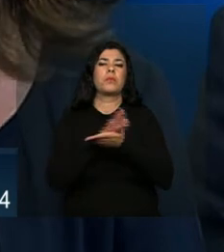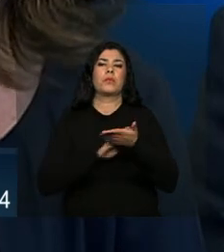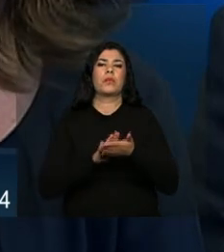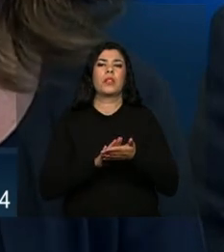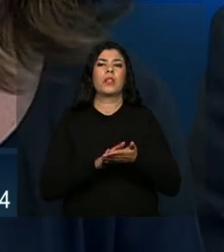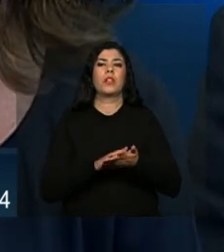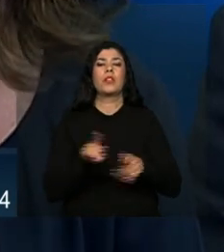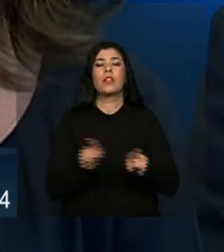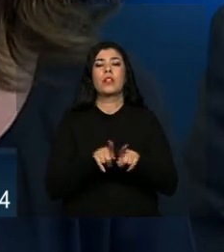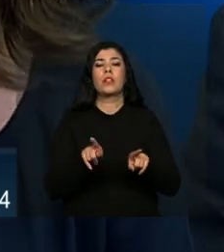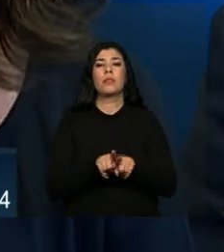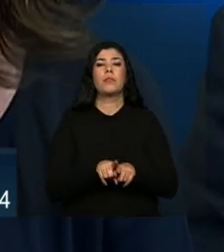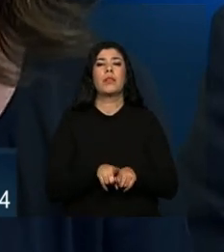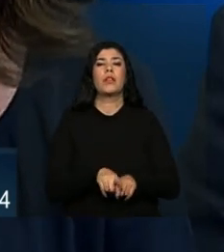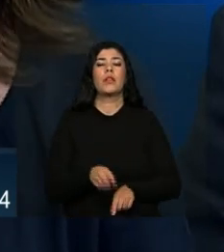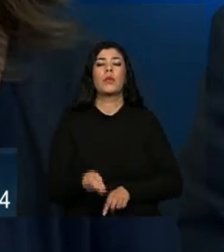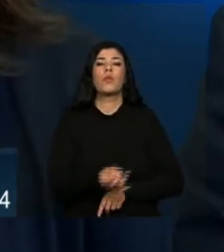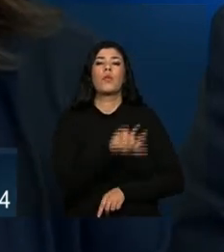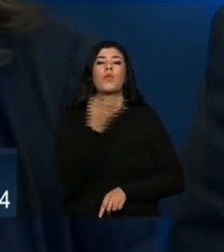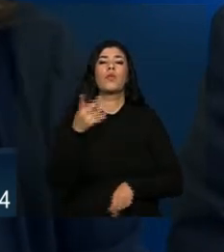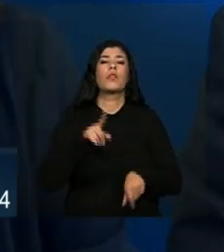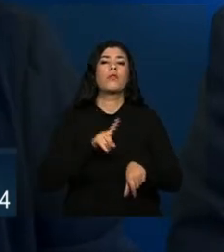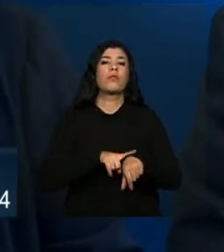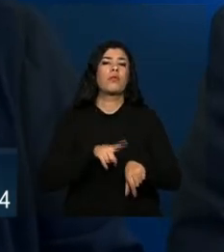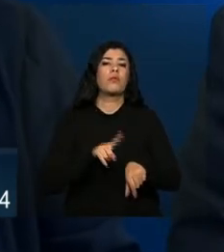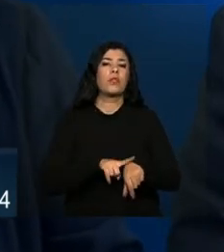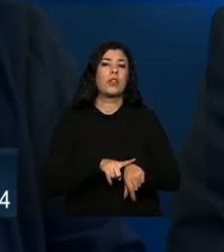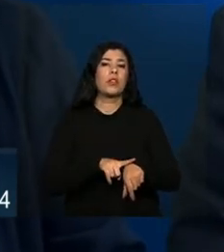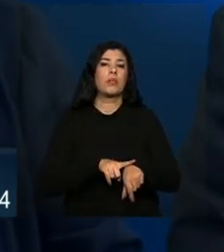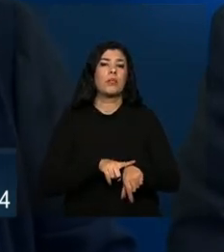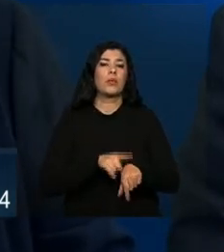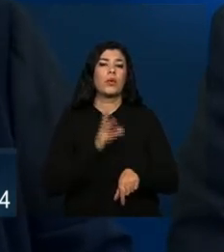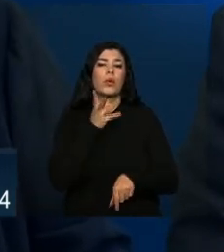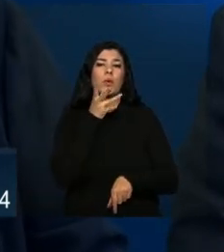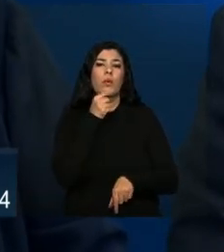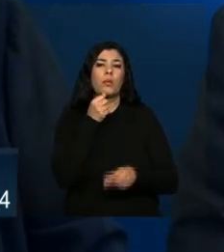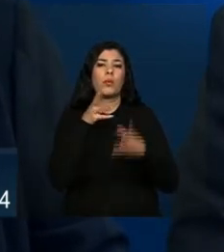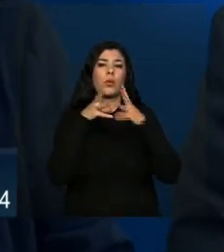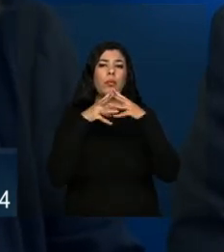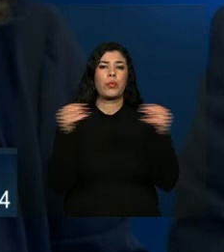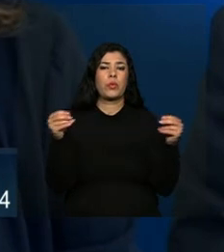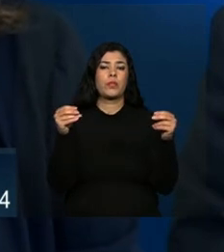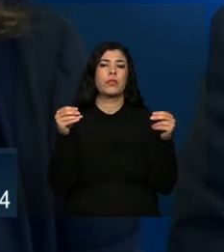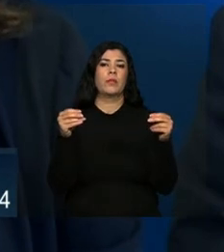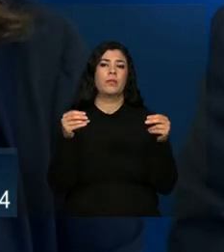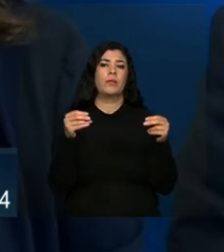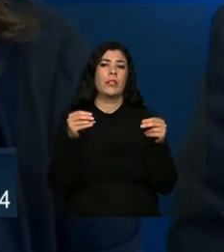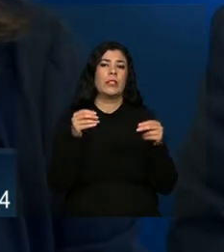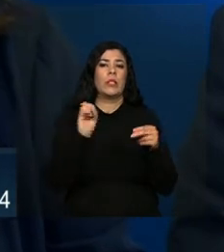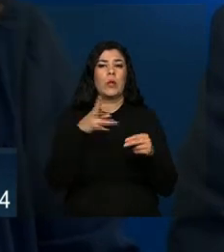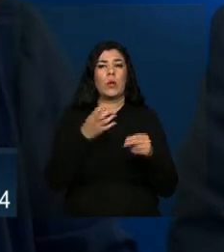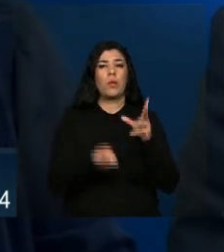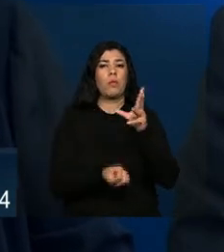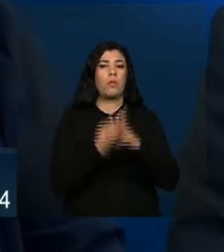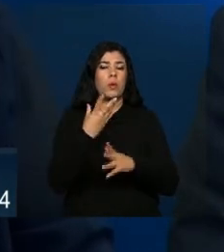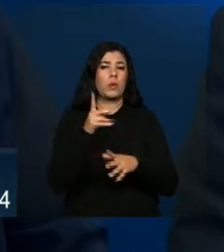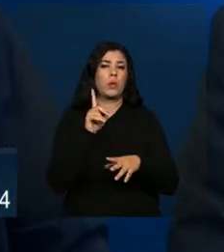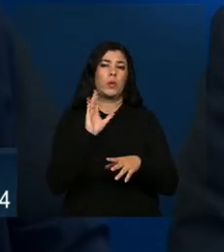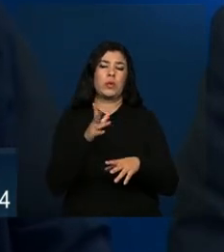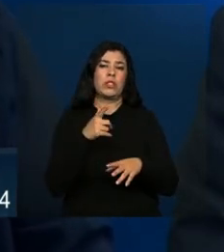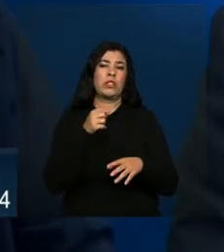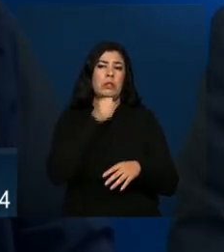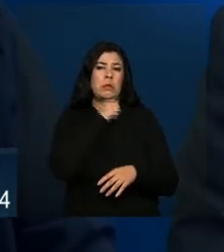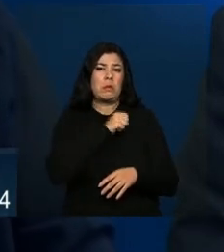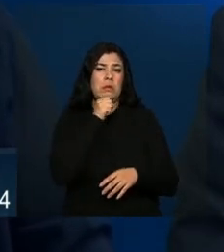útil do produto não é tão muitas vezes ele já está perto da sua filha etude e também é uma